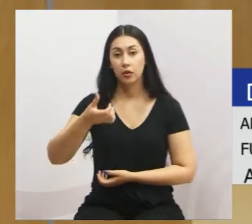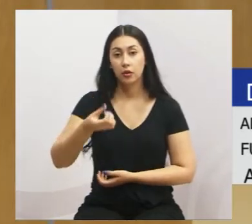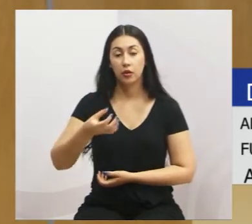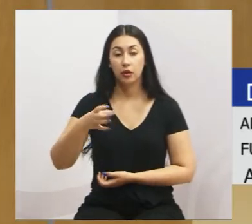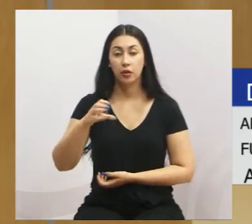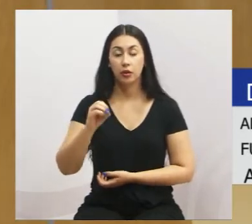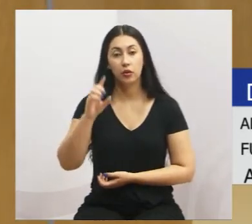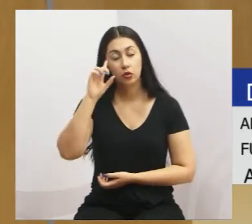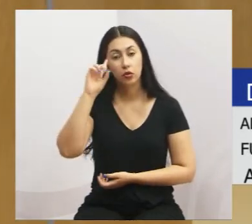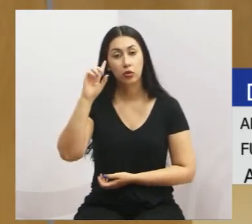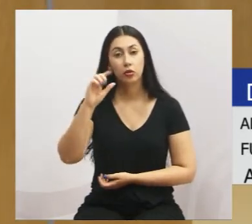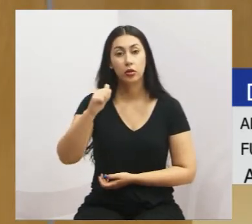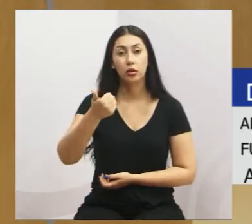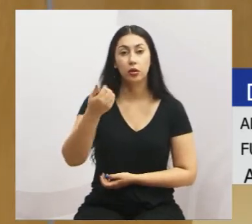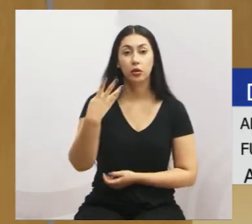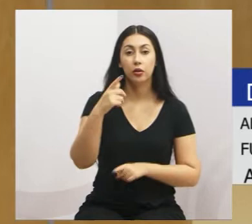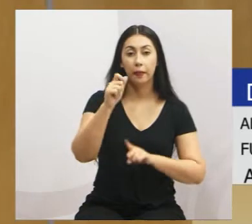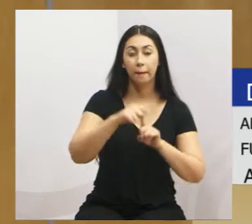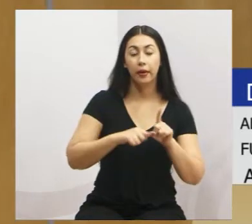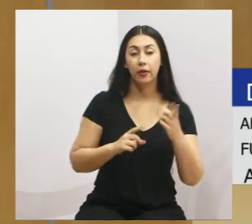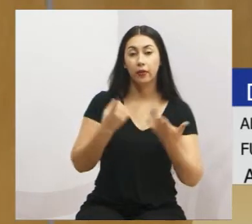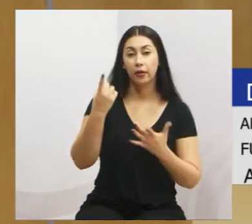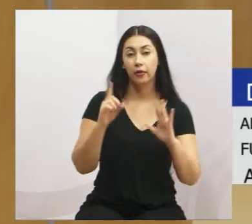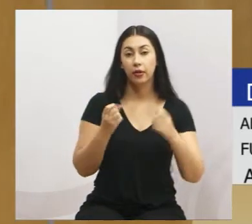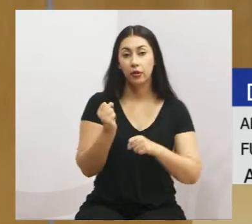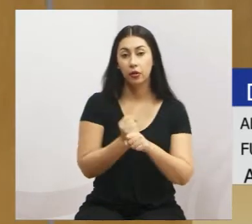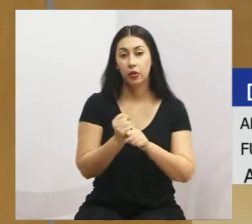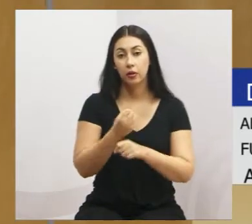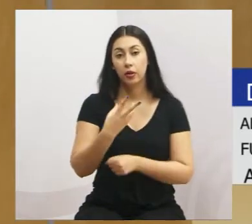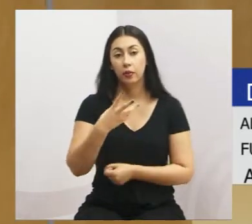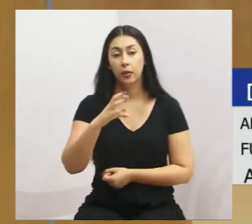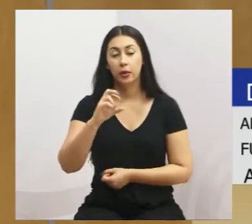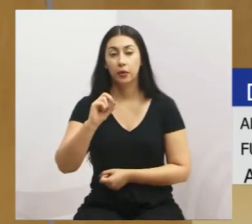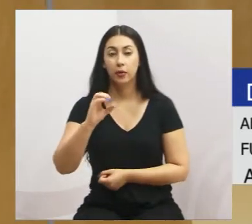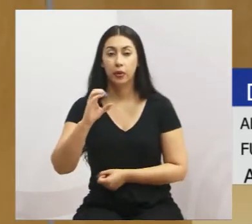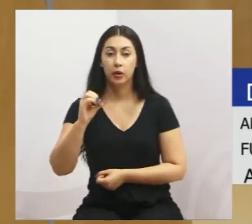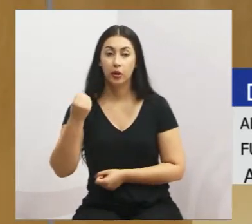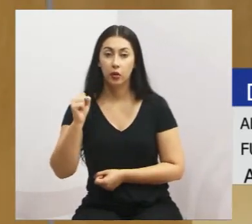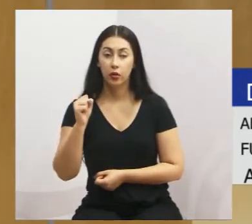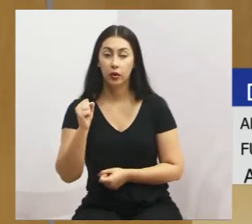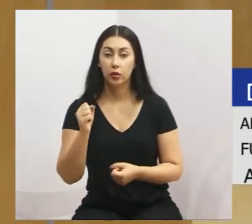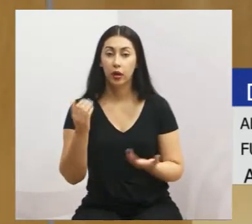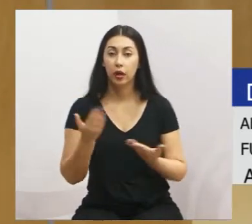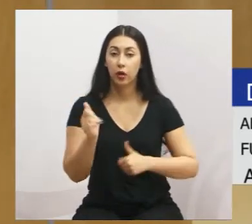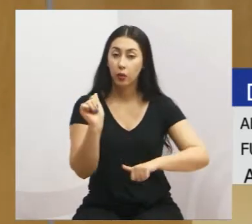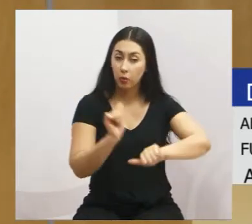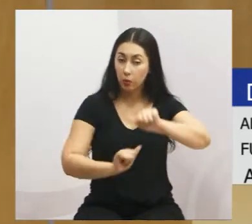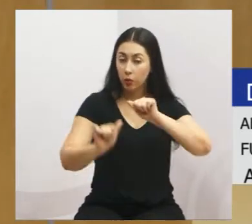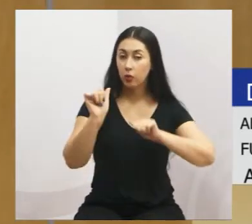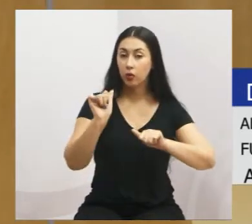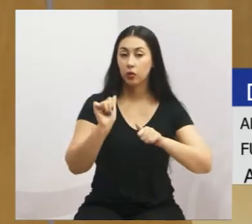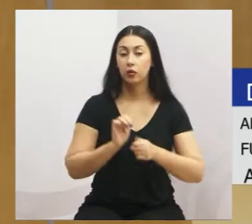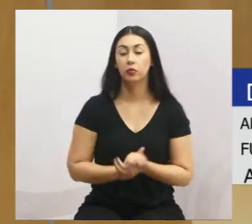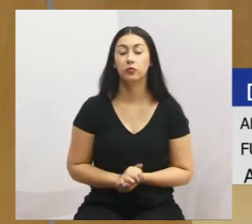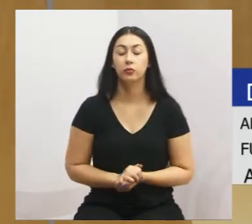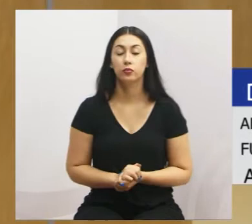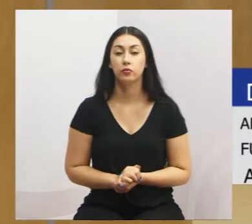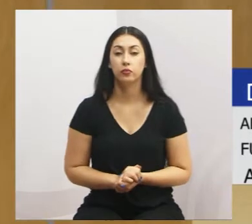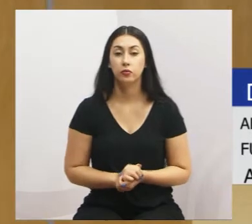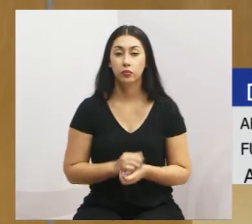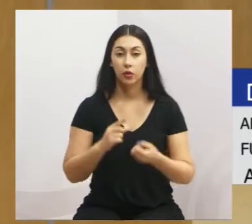5.160, de 14 de fevereiro de 2008, passa a vigorar com a seguinte alteração.